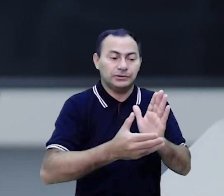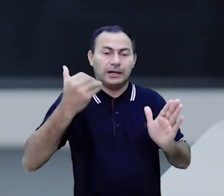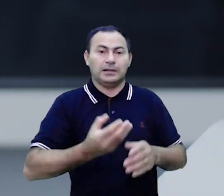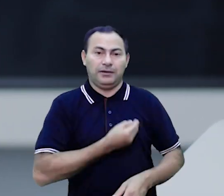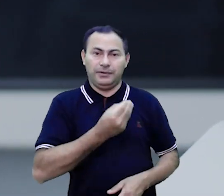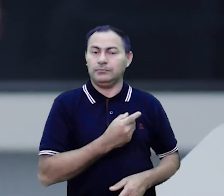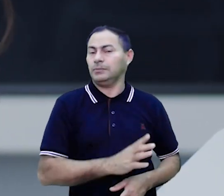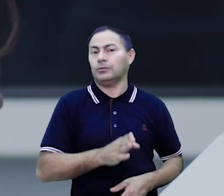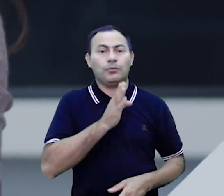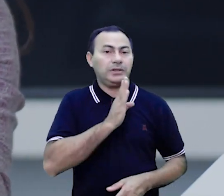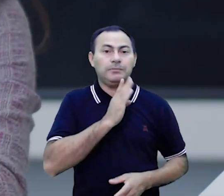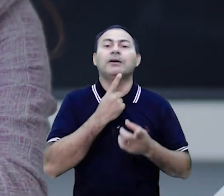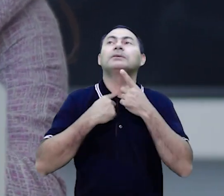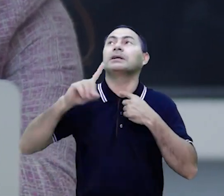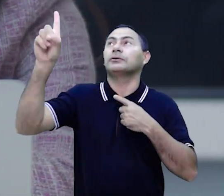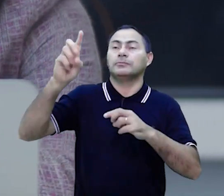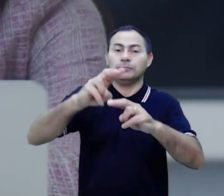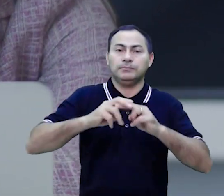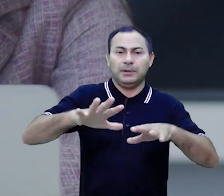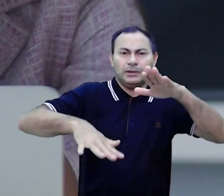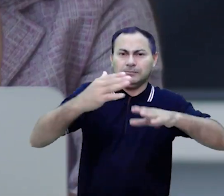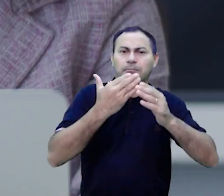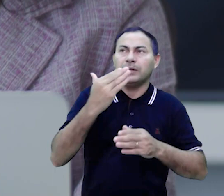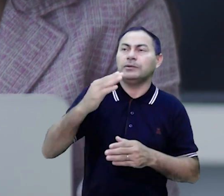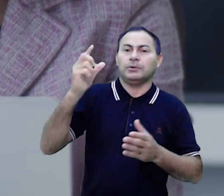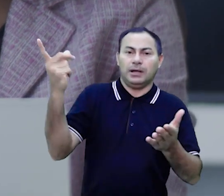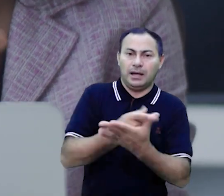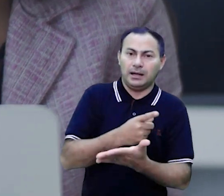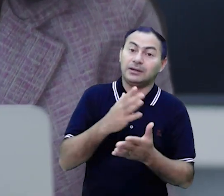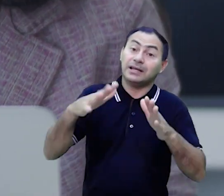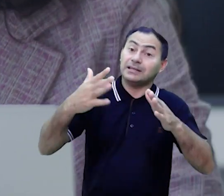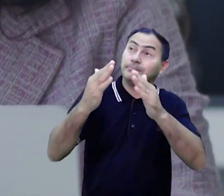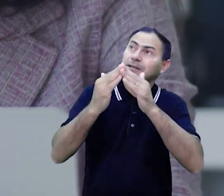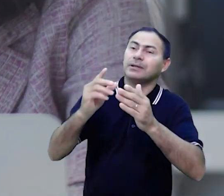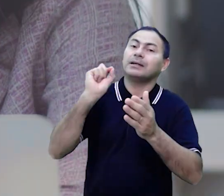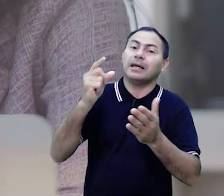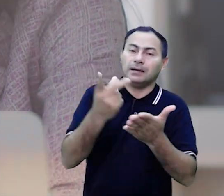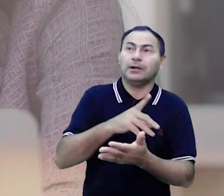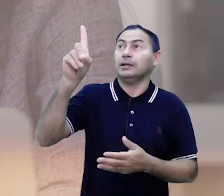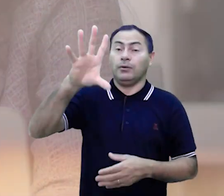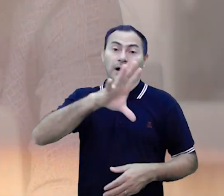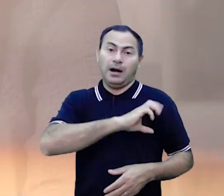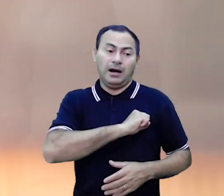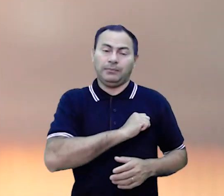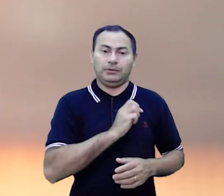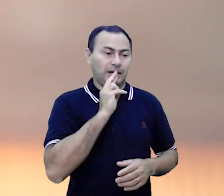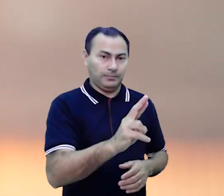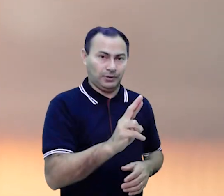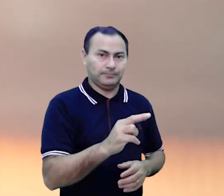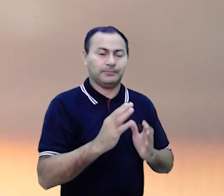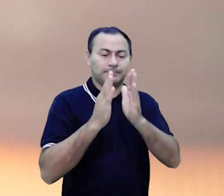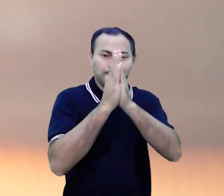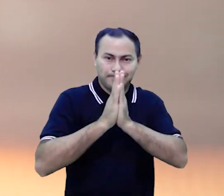a vida. Nós não conhecemos a vontade de Deus, por isso muitas vezes pedimos o que é errado. E porque Deus nos ama, Ele